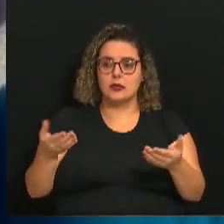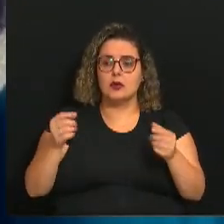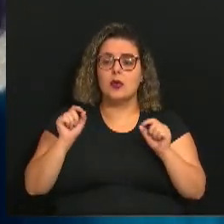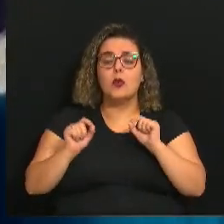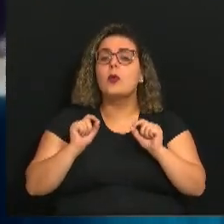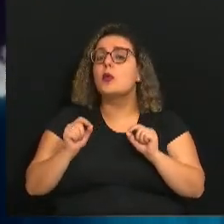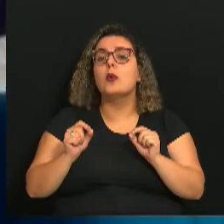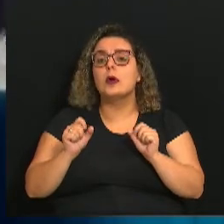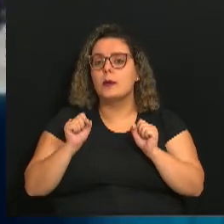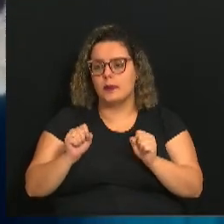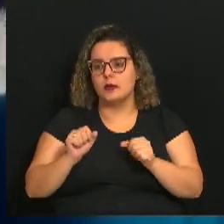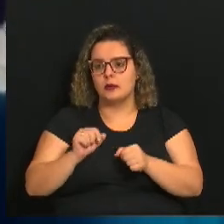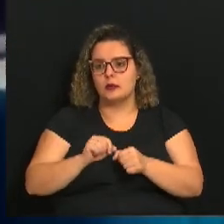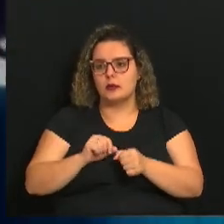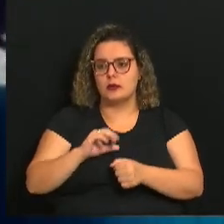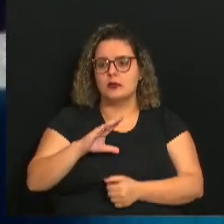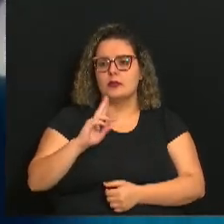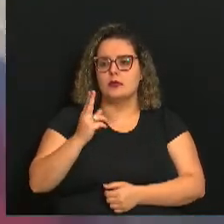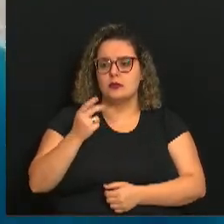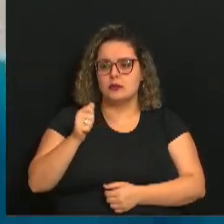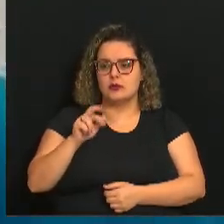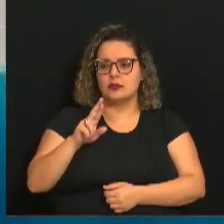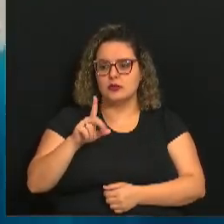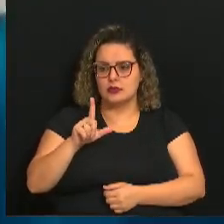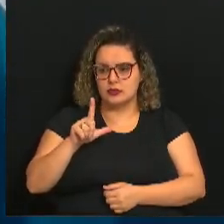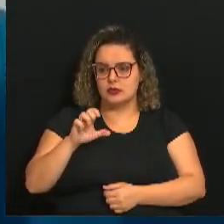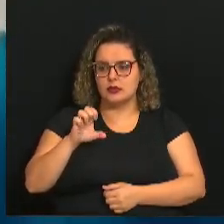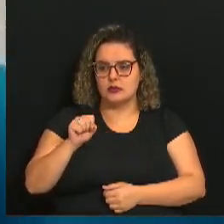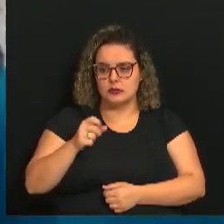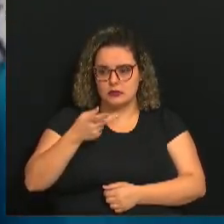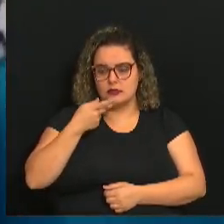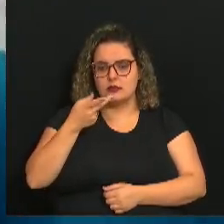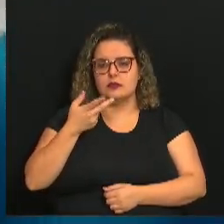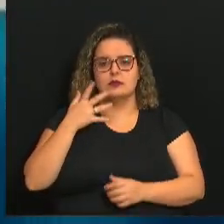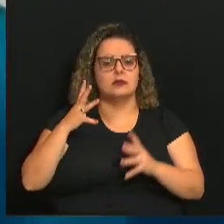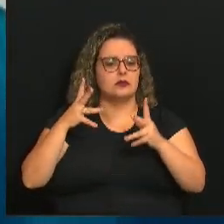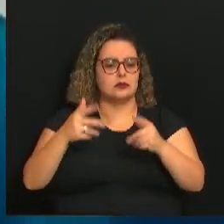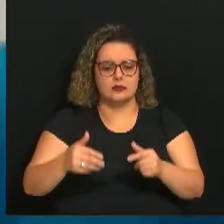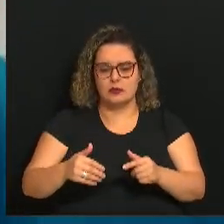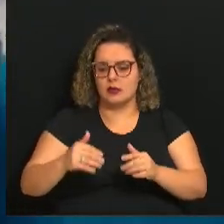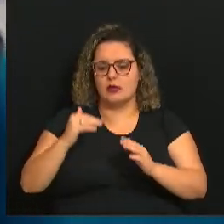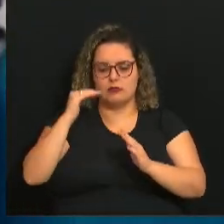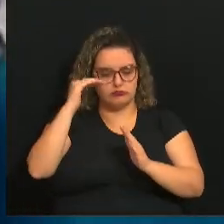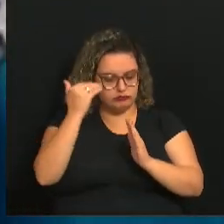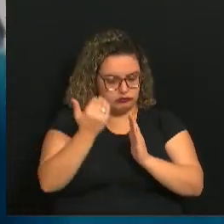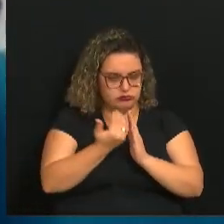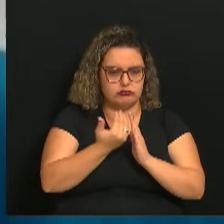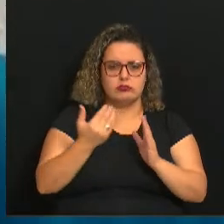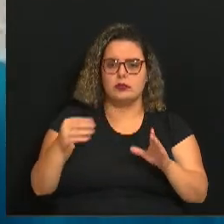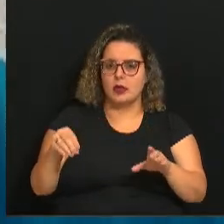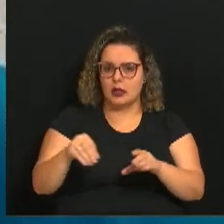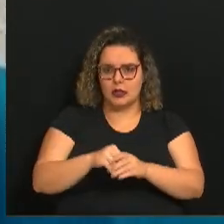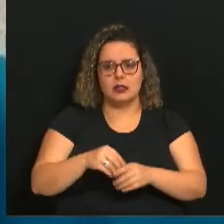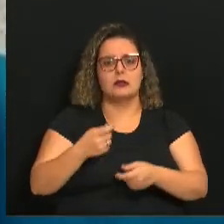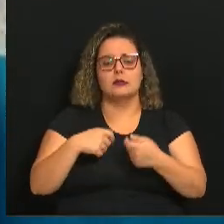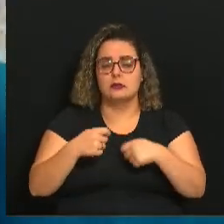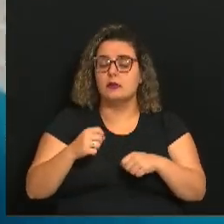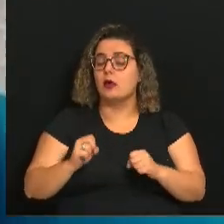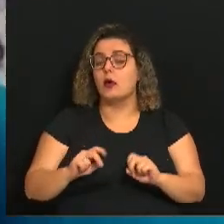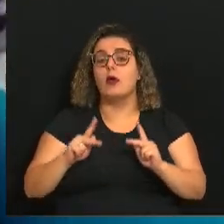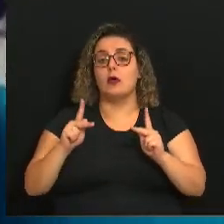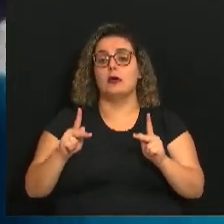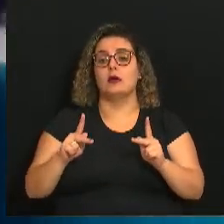né? O Charles falou muito bem que tem, né, todo um fluxo que tem que ser obedecido internamente dentro da administração, mas